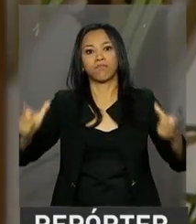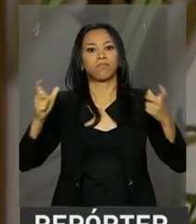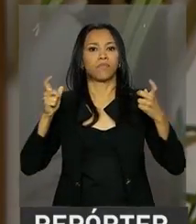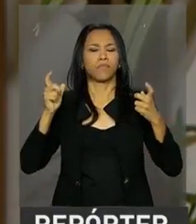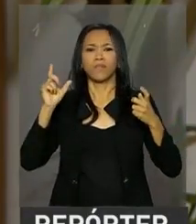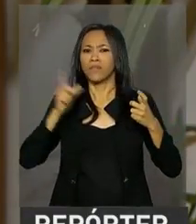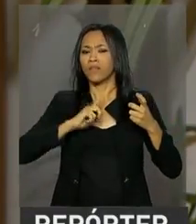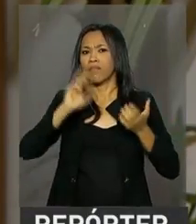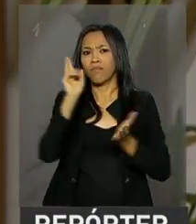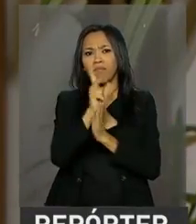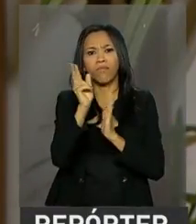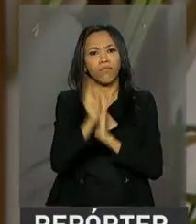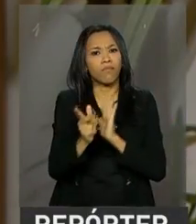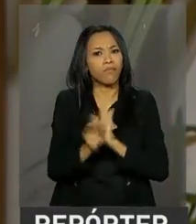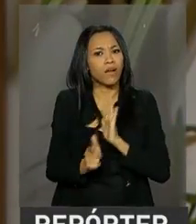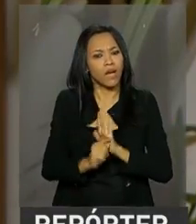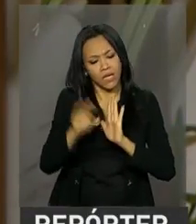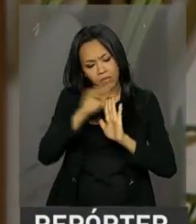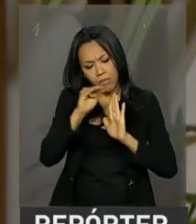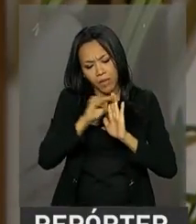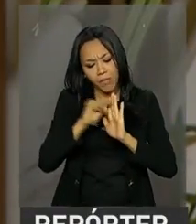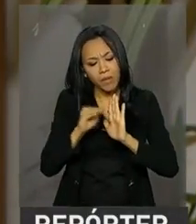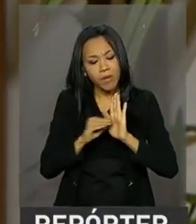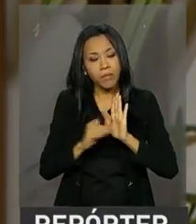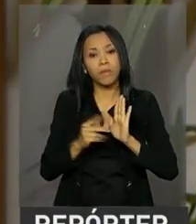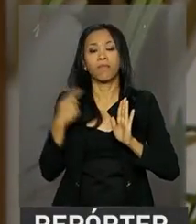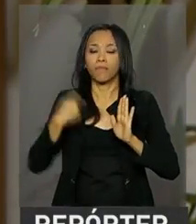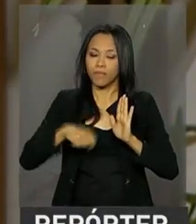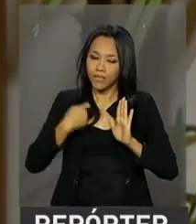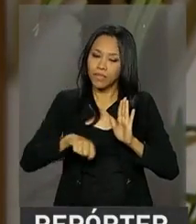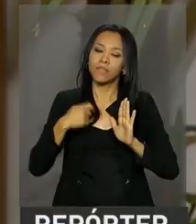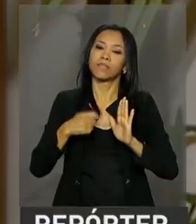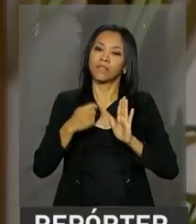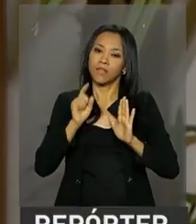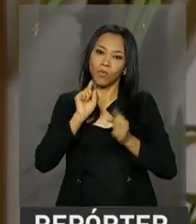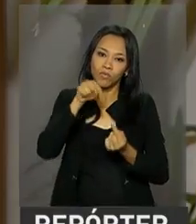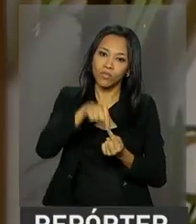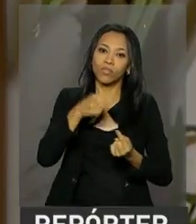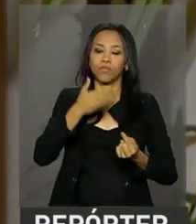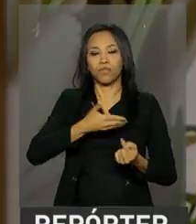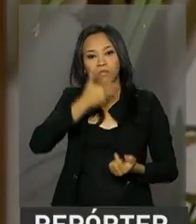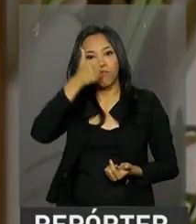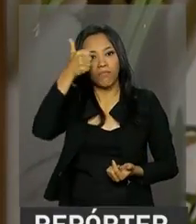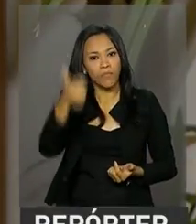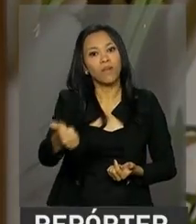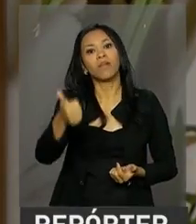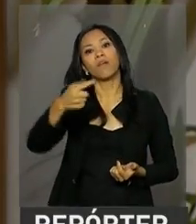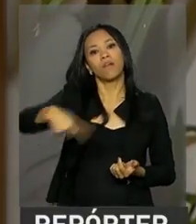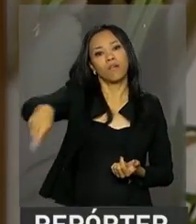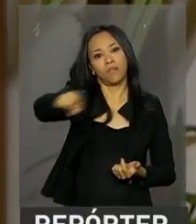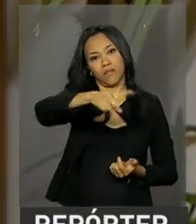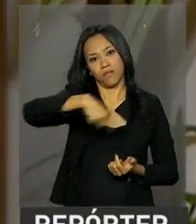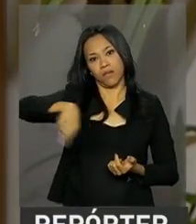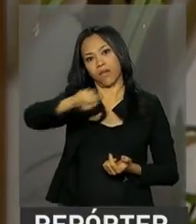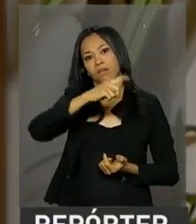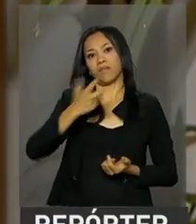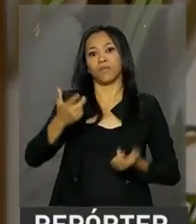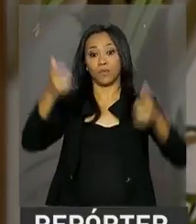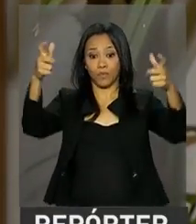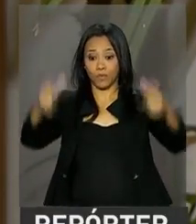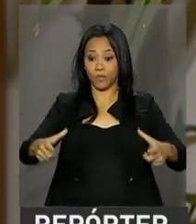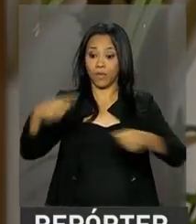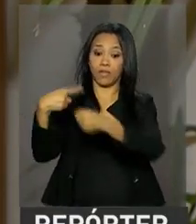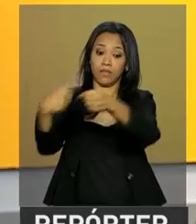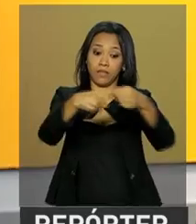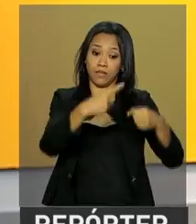uma série de medidas urbanísticas que certamente vão melhorar o cenário e o ordenamento do espaço urbano em